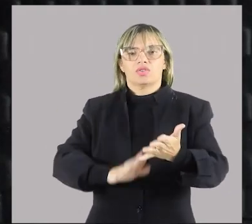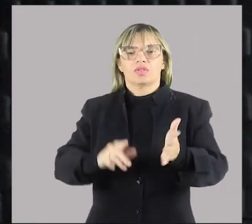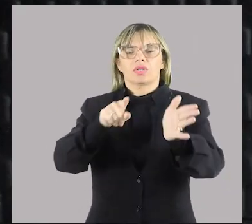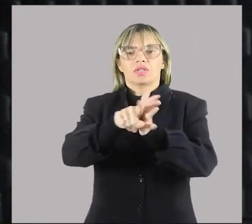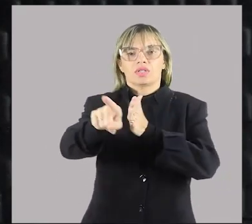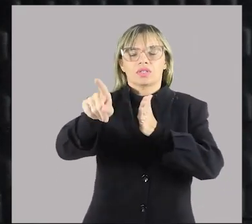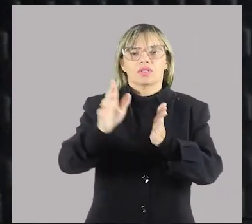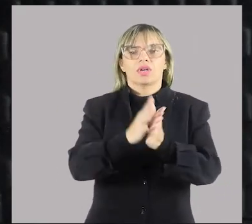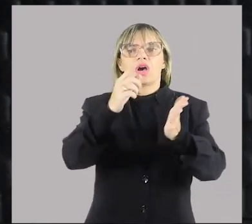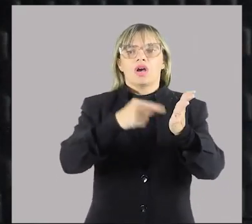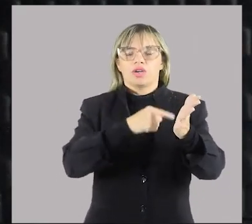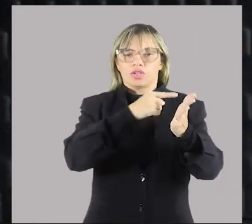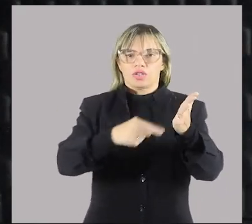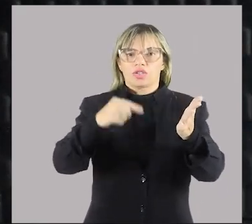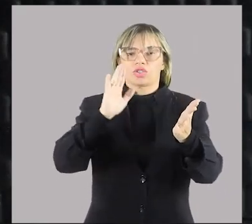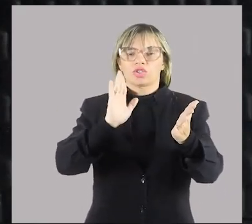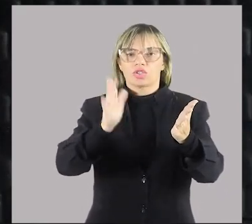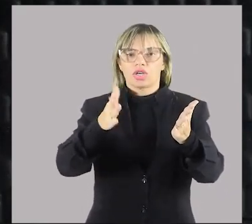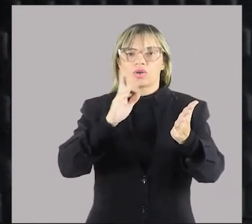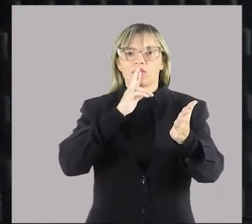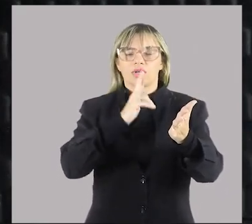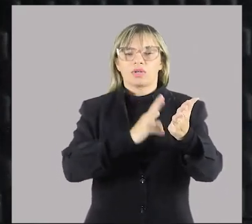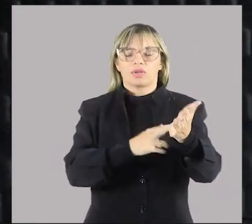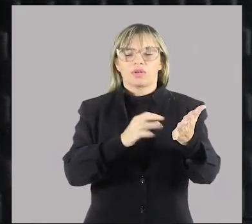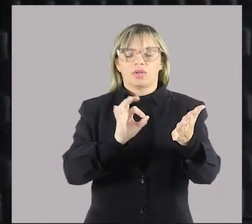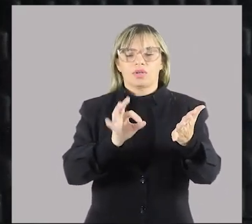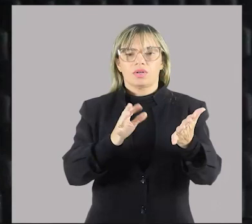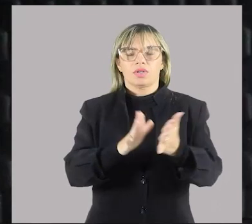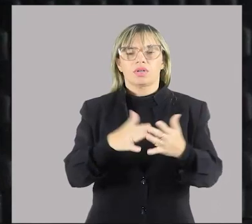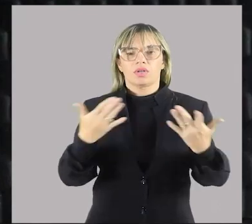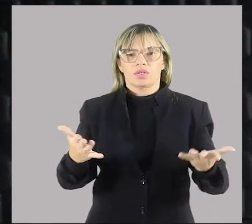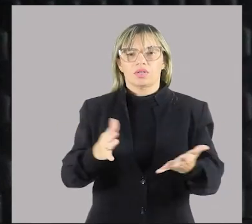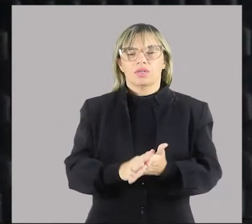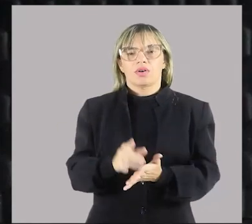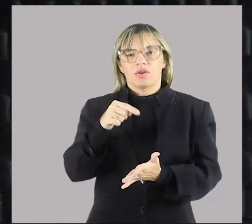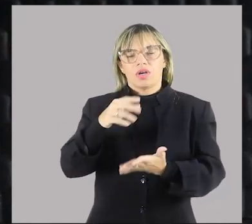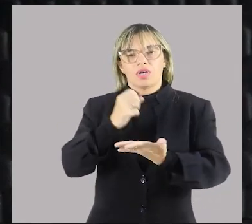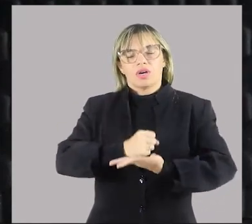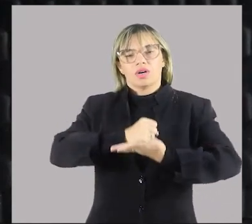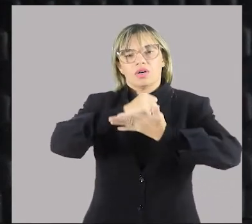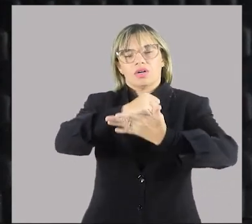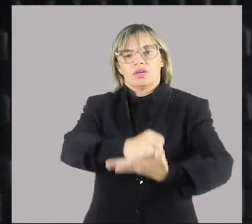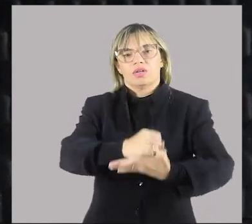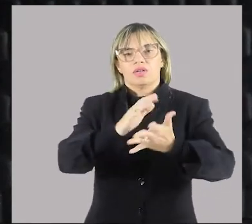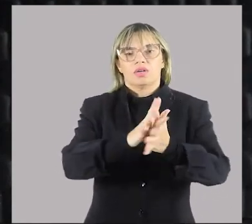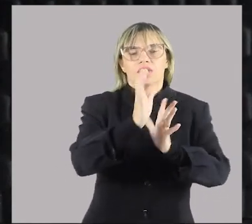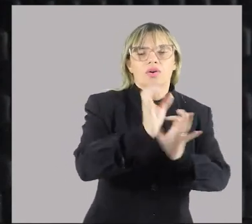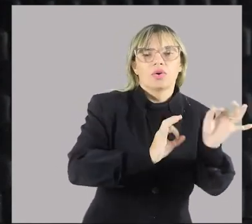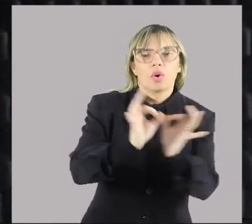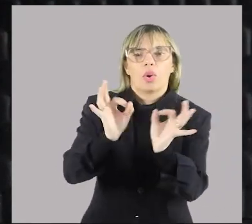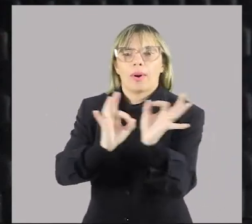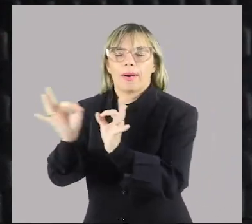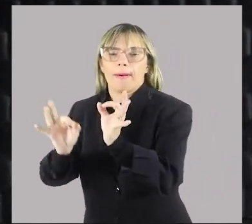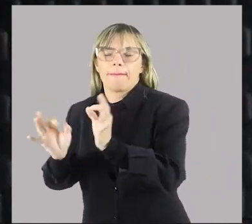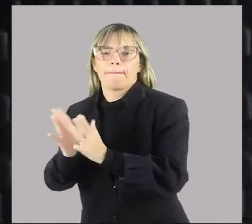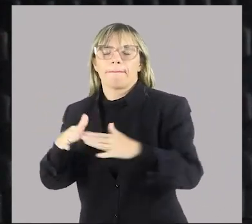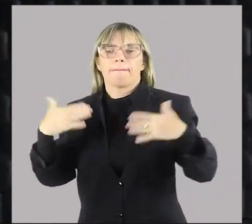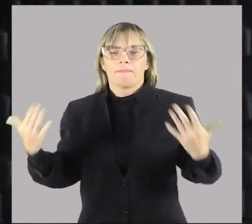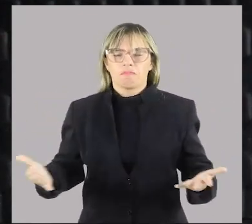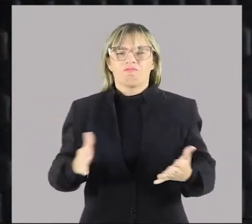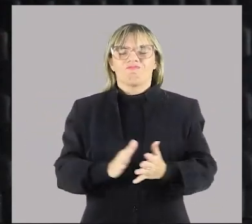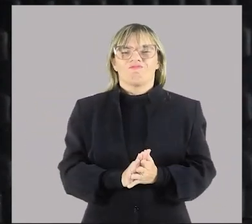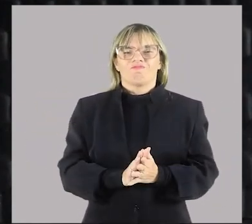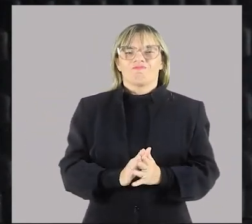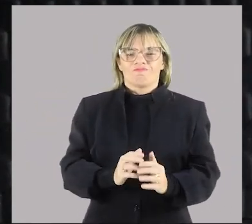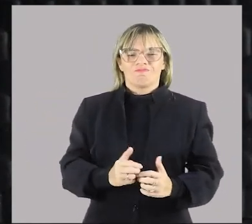já gabaritadas, que vai com certeza beneficiar você que está aí se preparando de uma forma muito árdua para